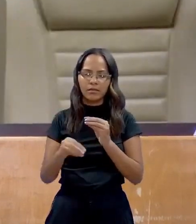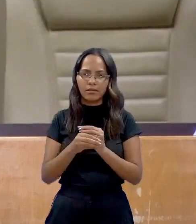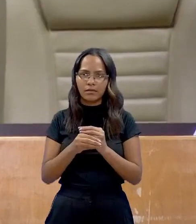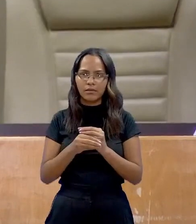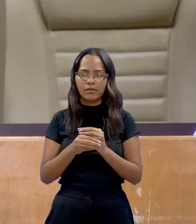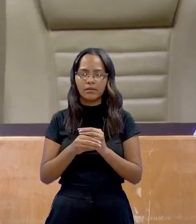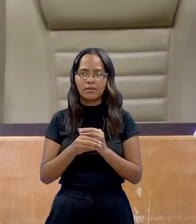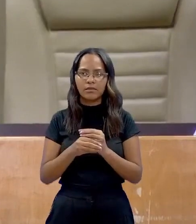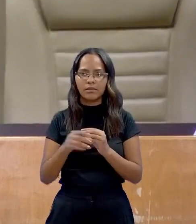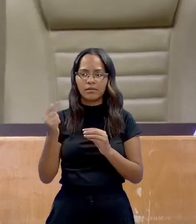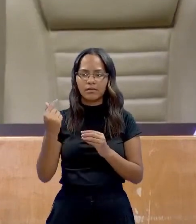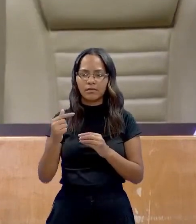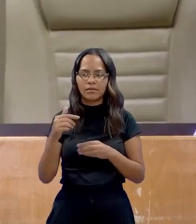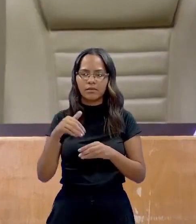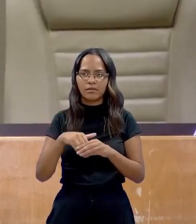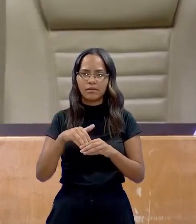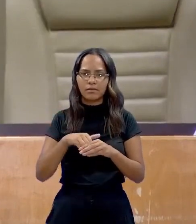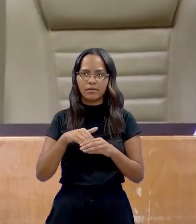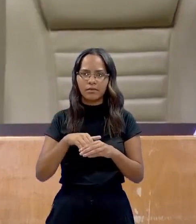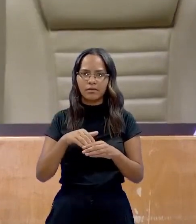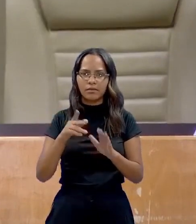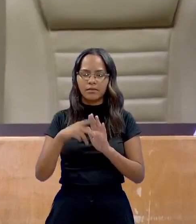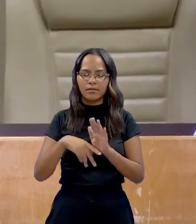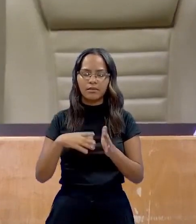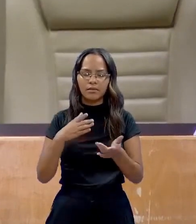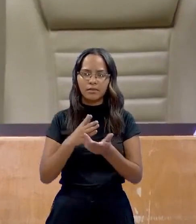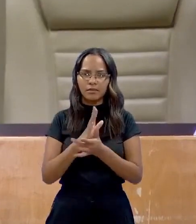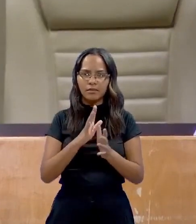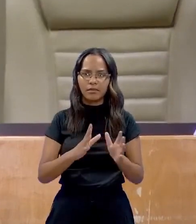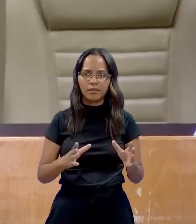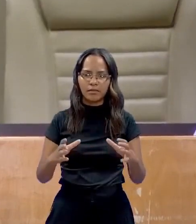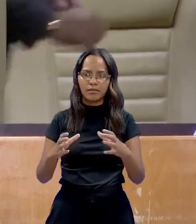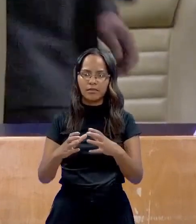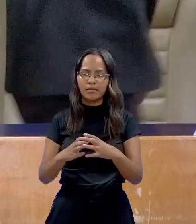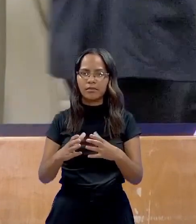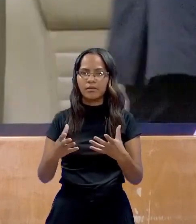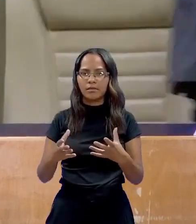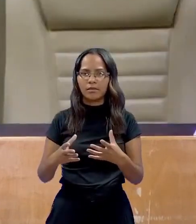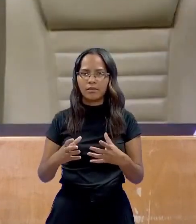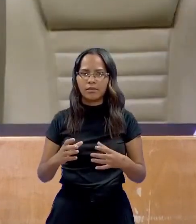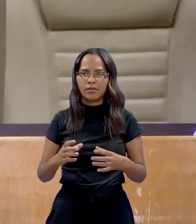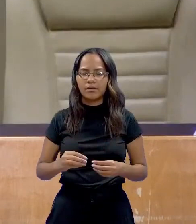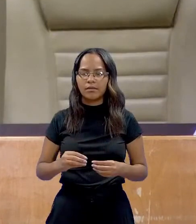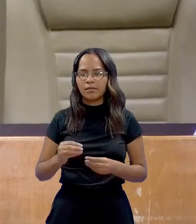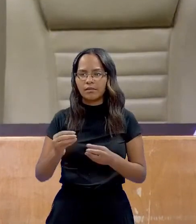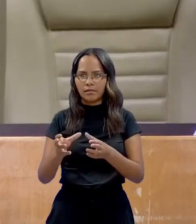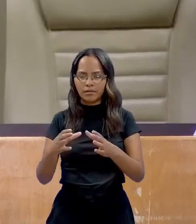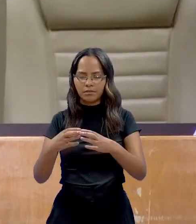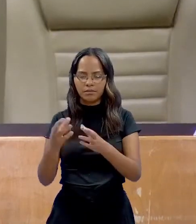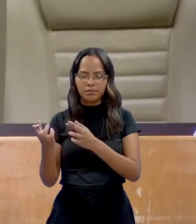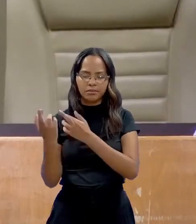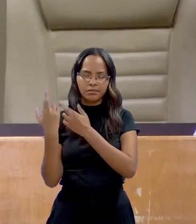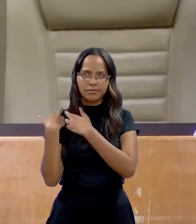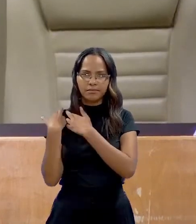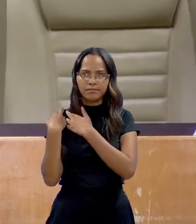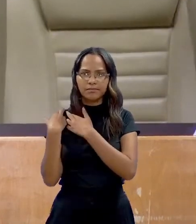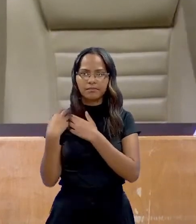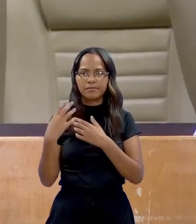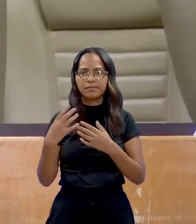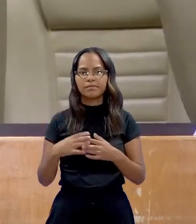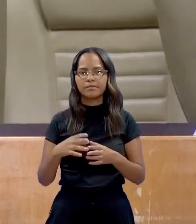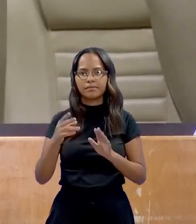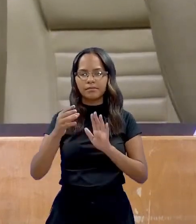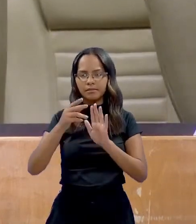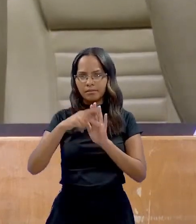com emenda. Primeira votação, o projeto foi aprovado e encaminhado à Comissão de Educação, Cultura, Ciência e Tecnologia. Projeto de resolução